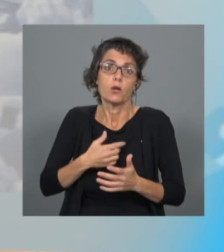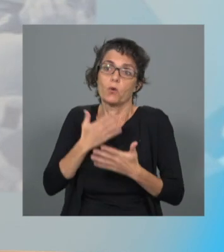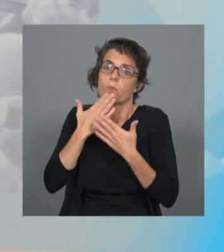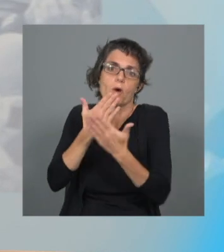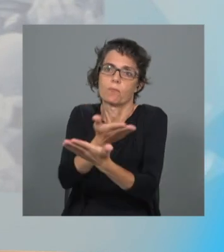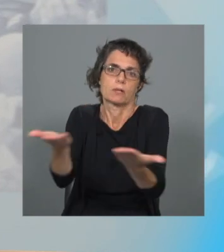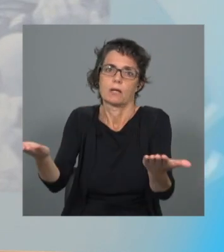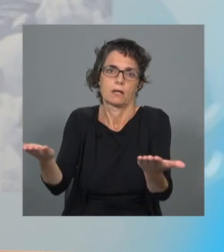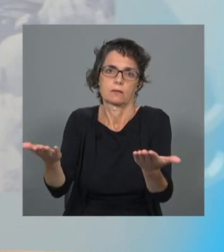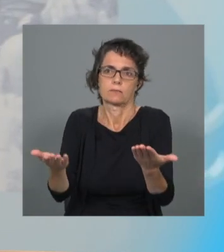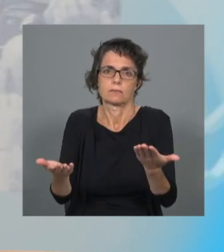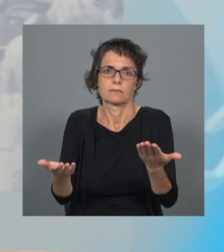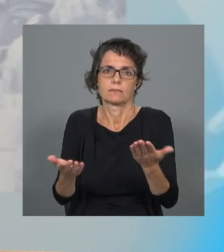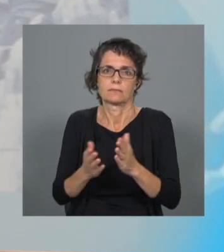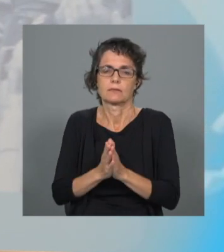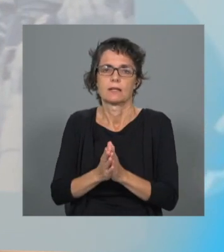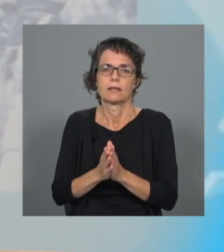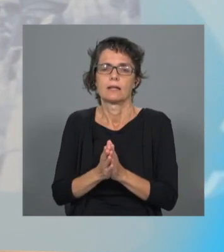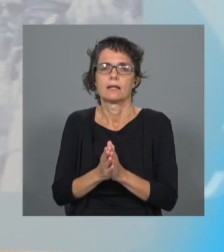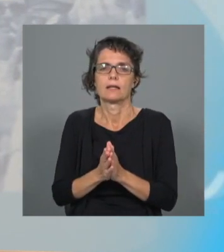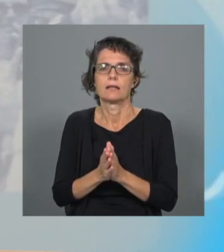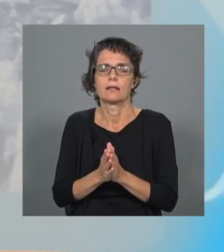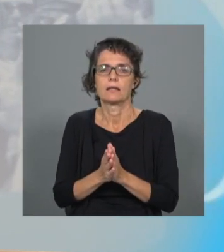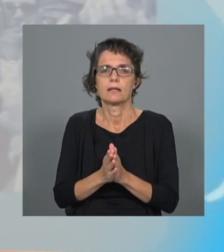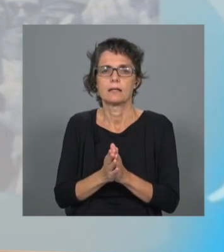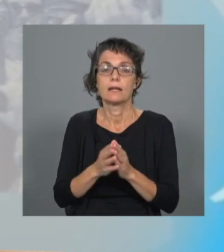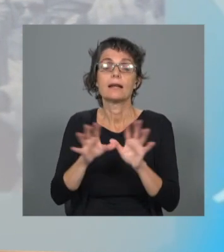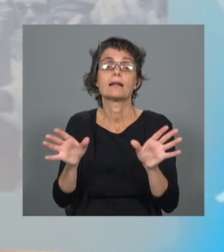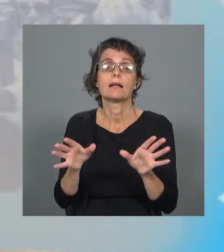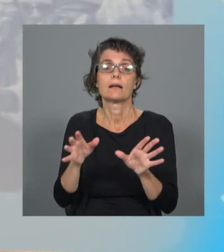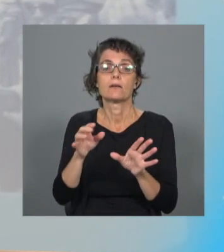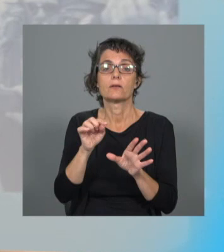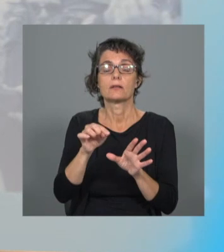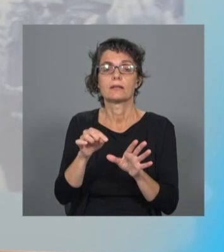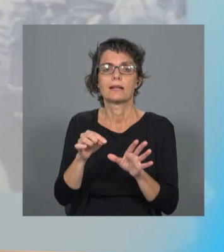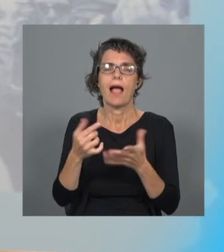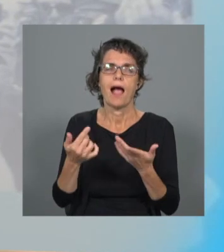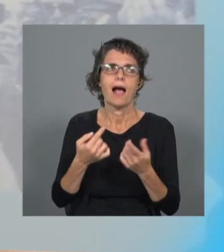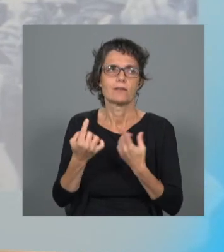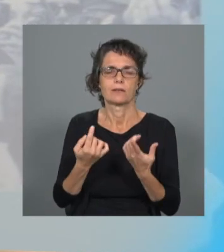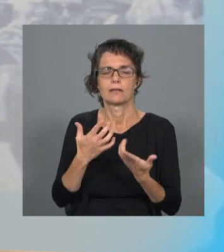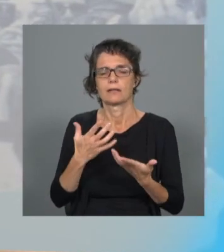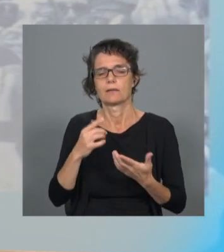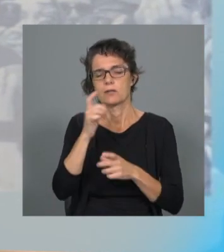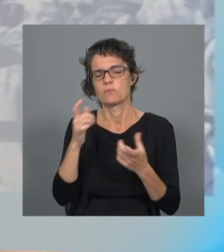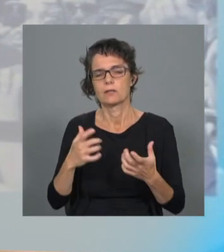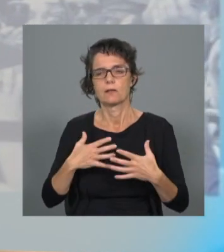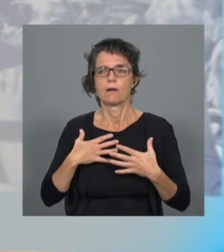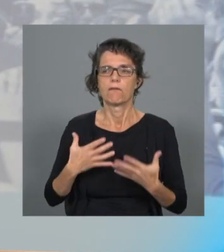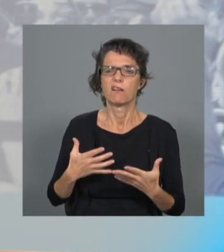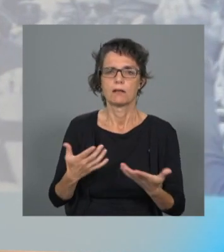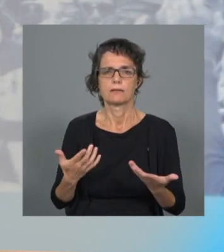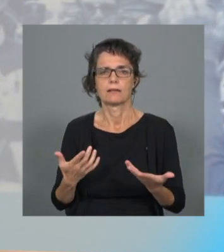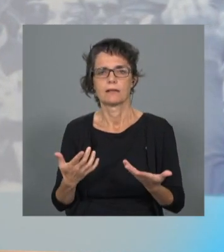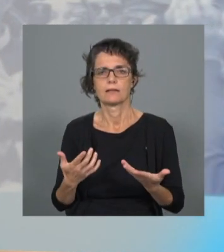comunidade isso aconteceu, embora vou percebendo que a certa altura começa a haver um certo cansaço, porque já estamos com